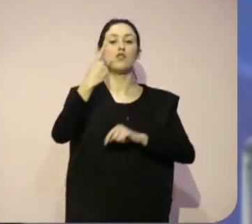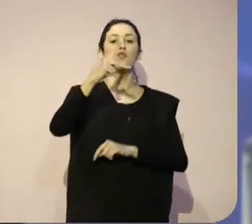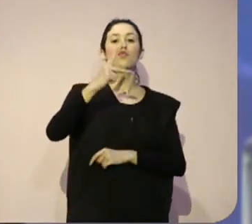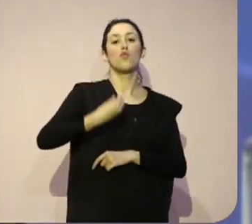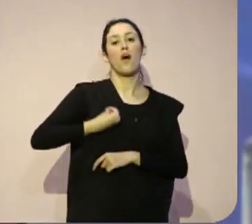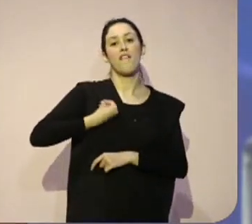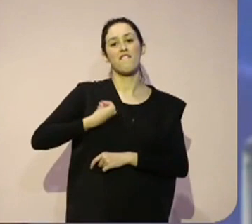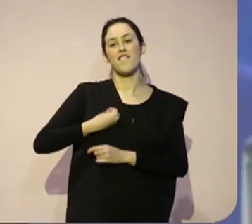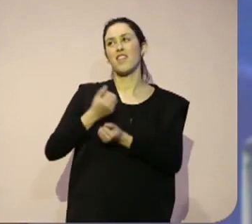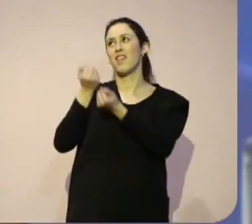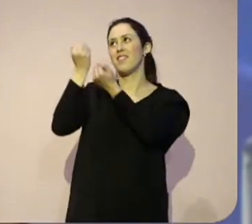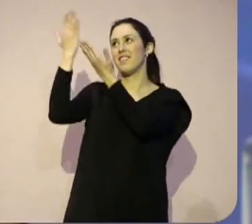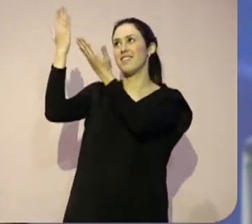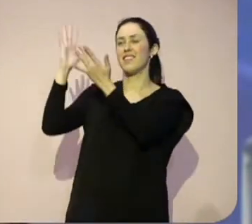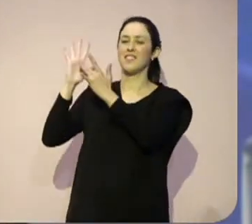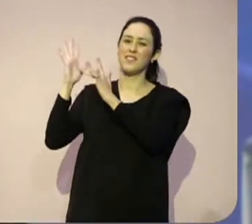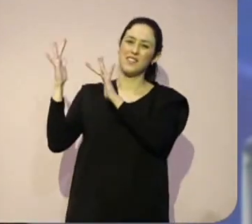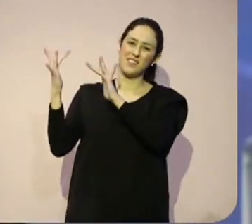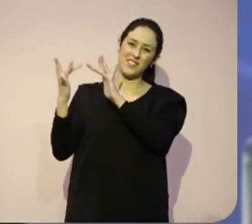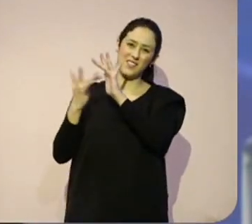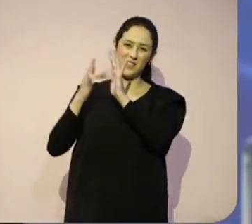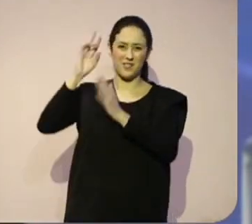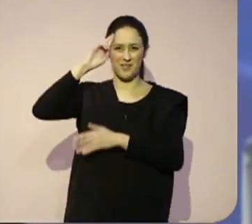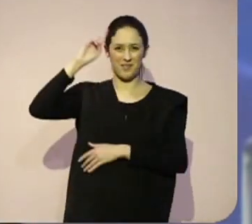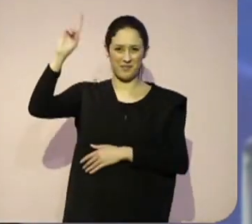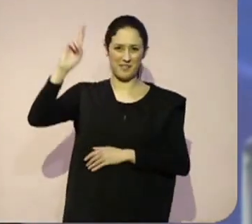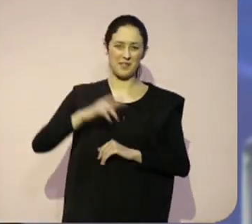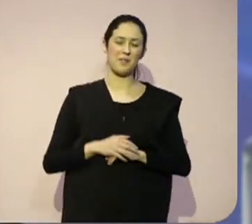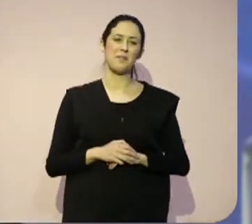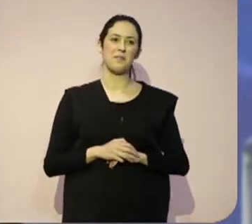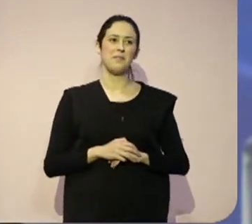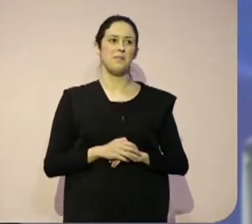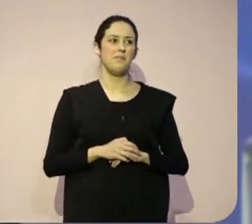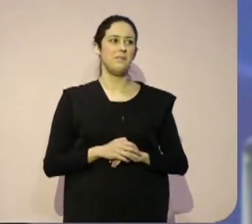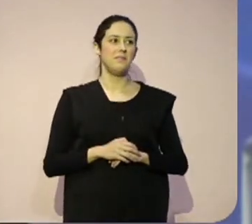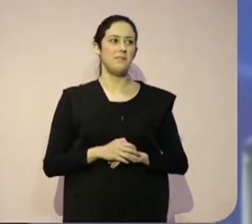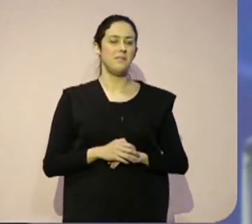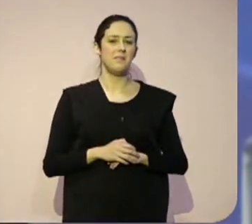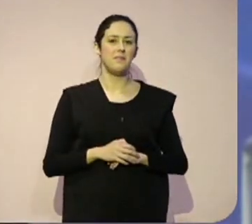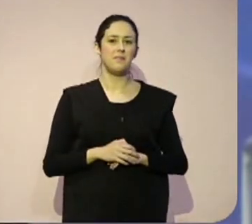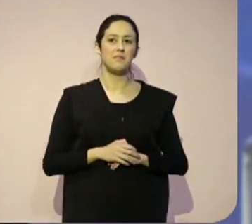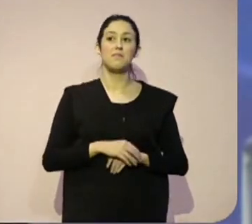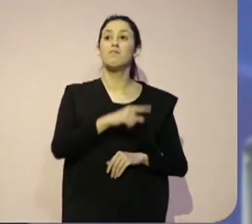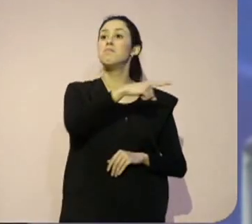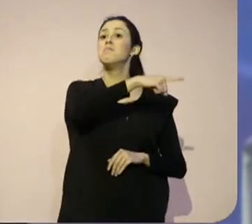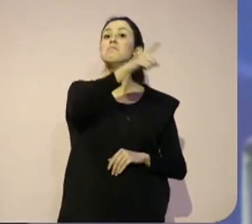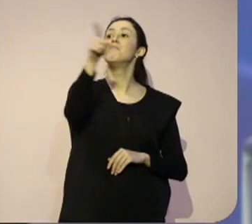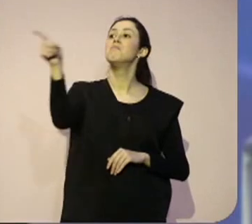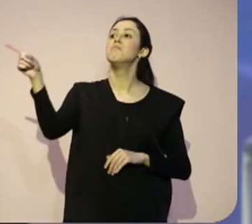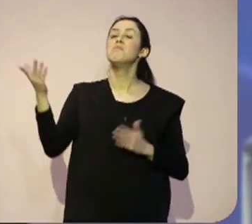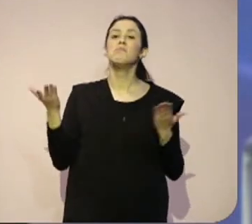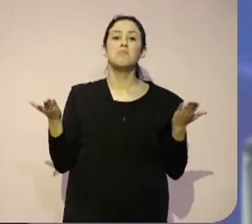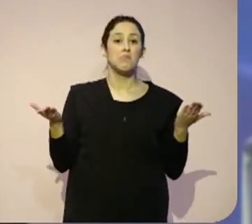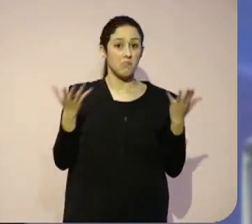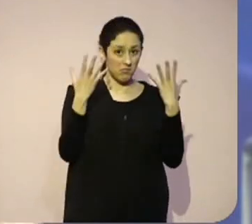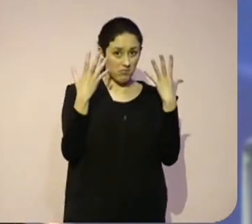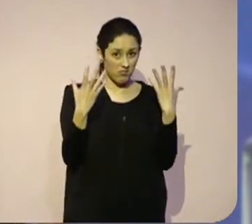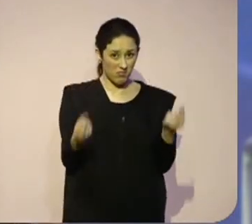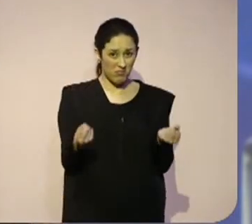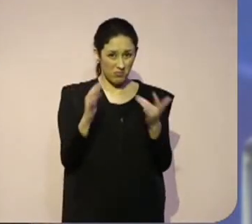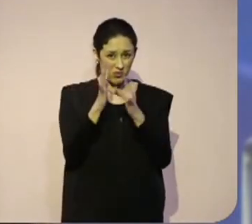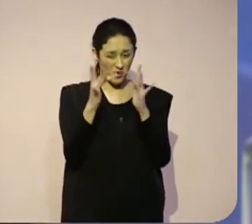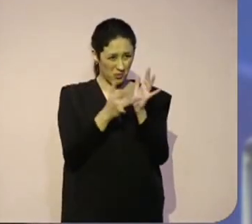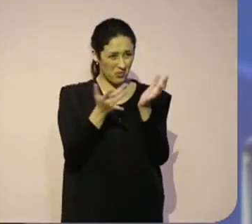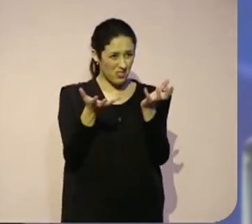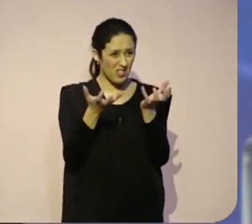entregando a sua vida ao Senhor Jesus. Alguém nesse recinto que gostaria de